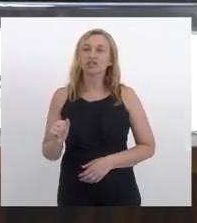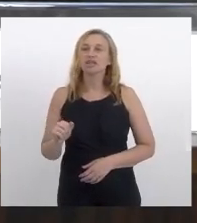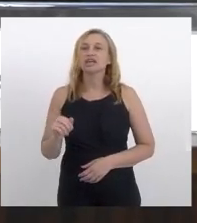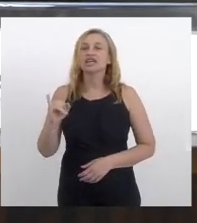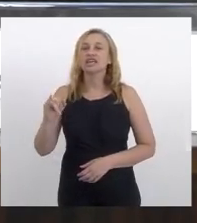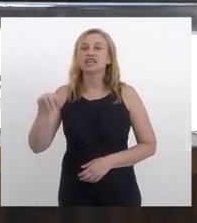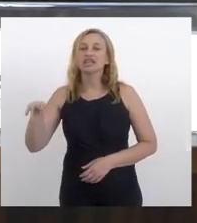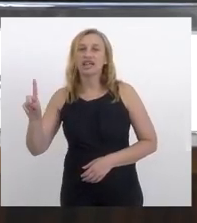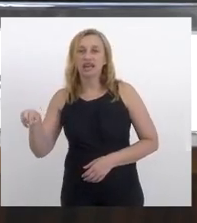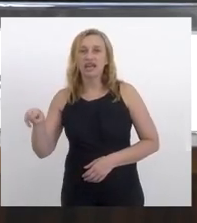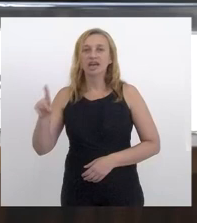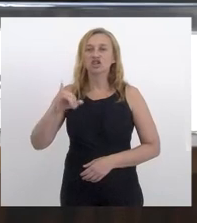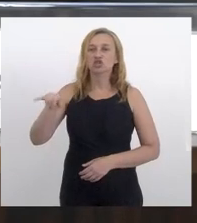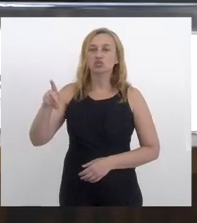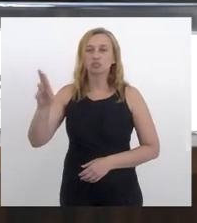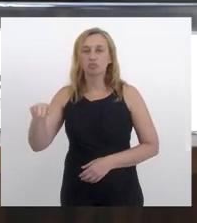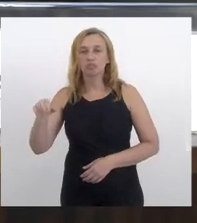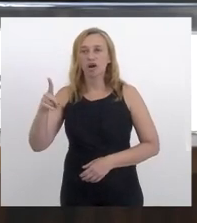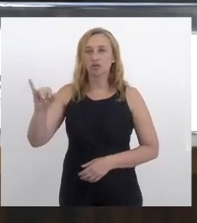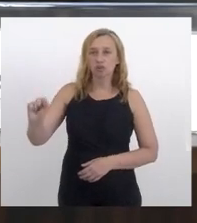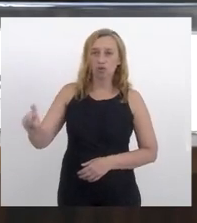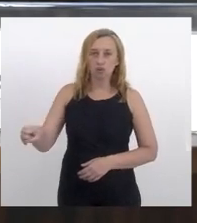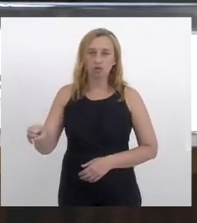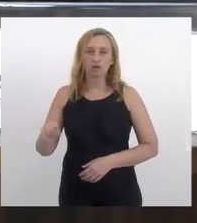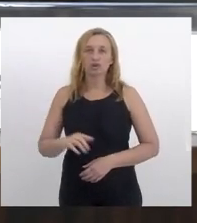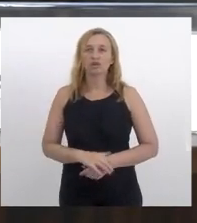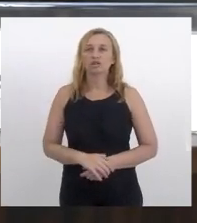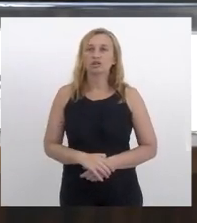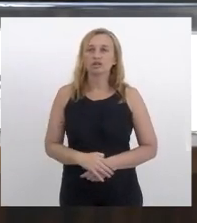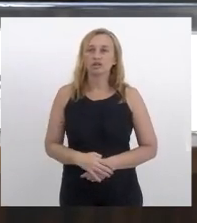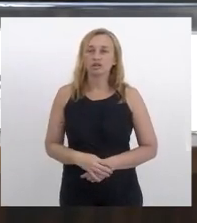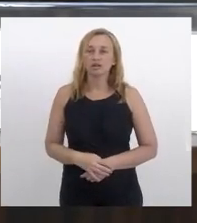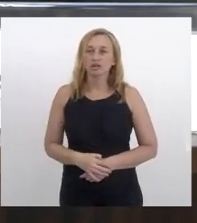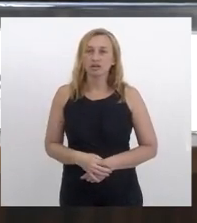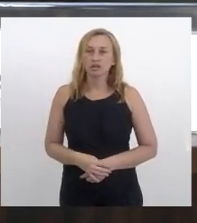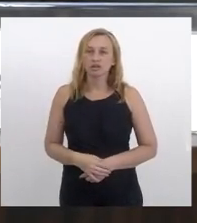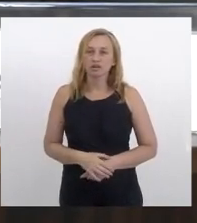Doilê Acé Oju Obal Gododo.